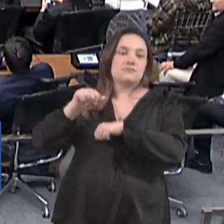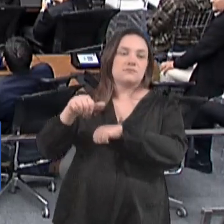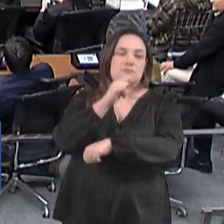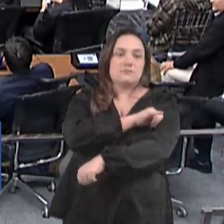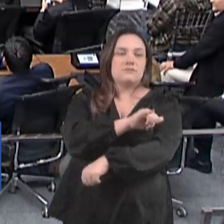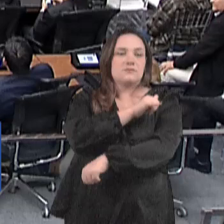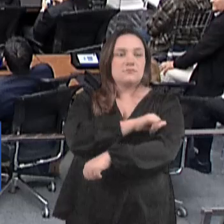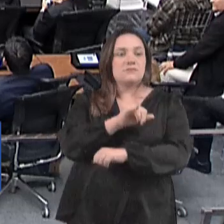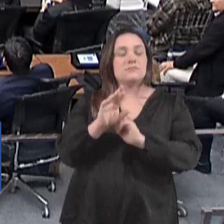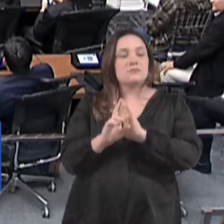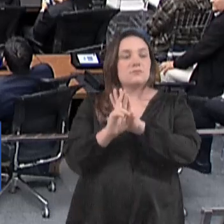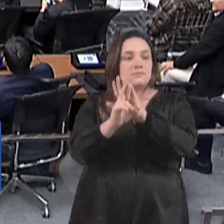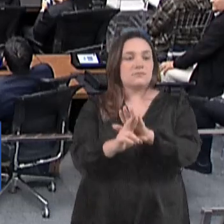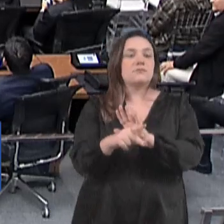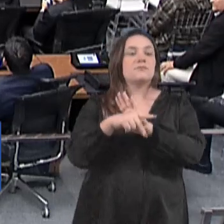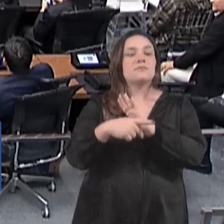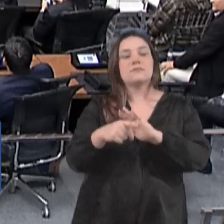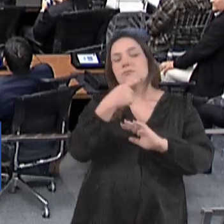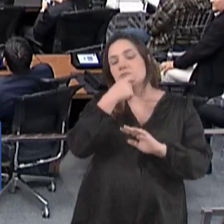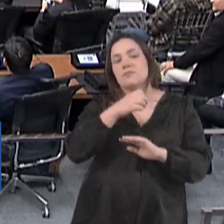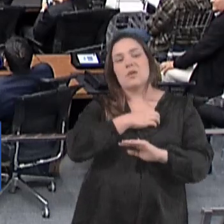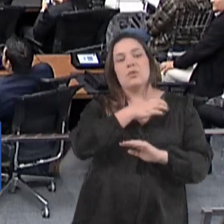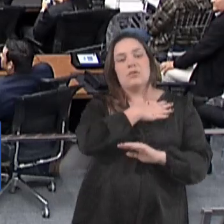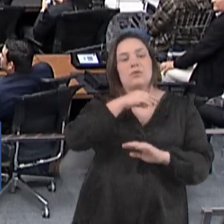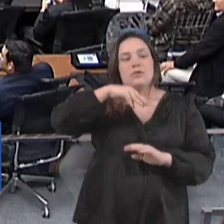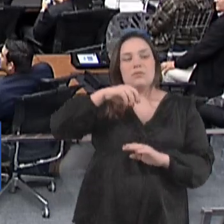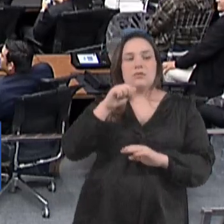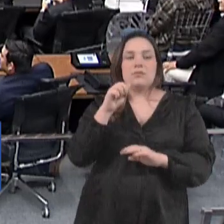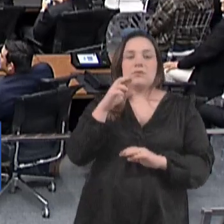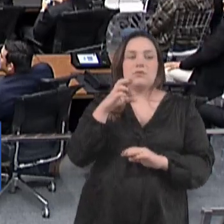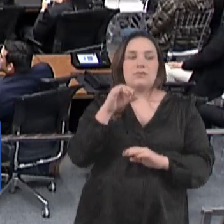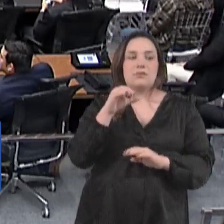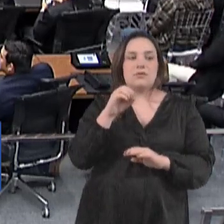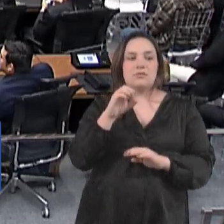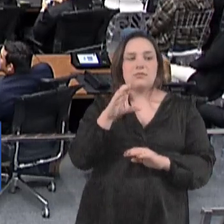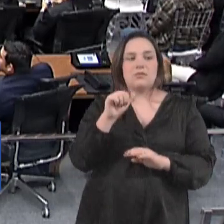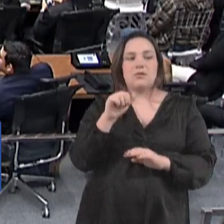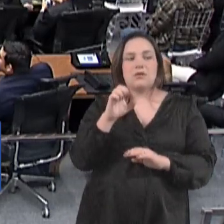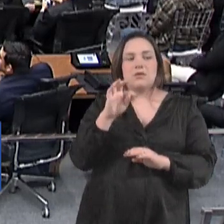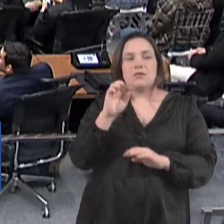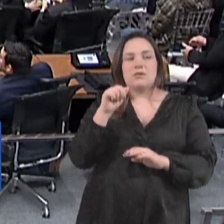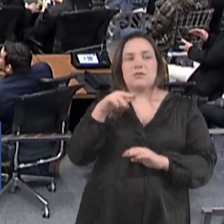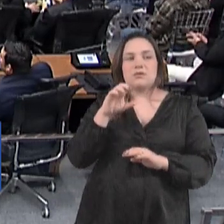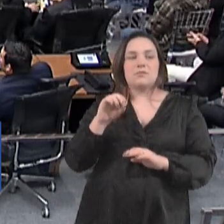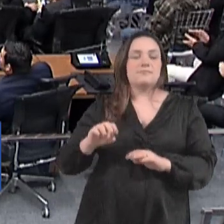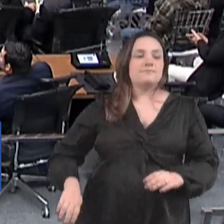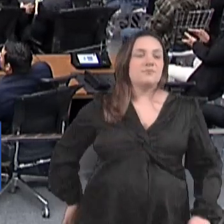Janeiro. Está aqui representado pelo Coronel Márcio Caetano Amaral Paes.